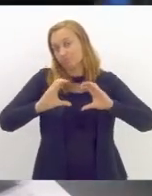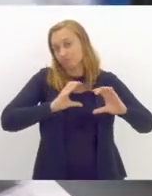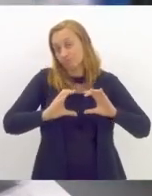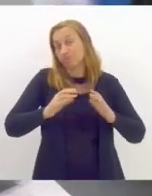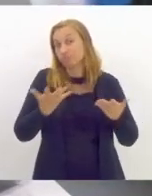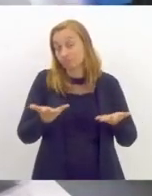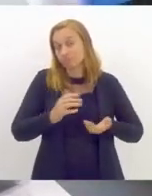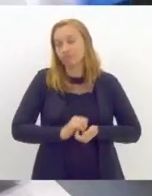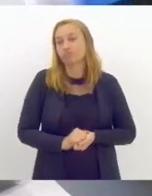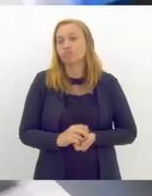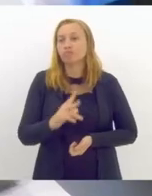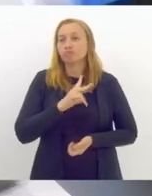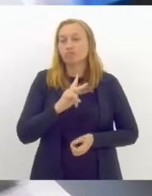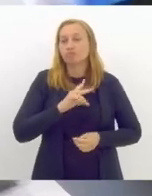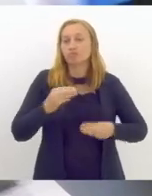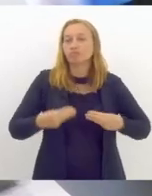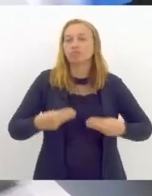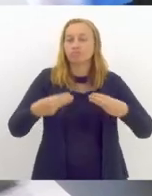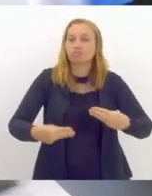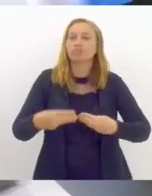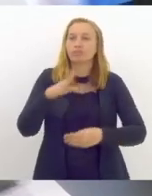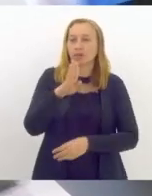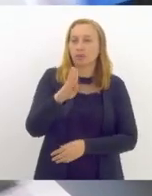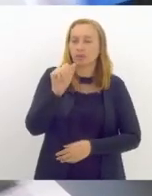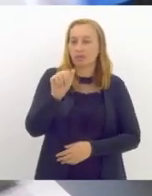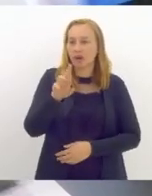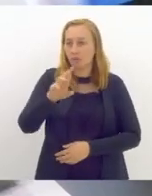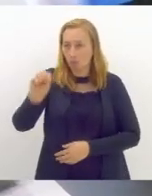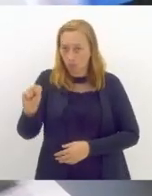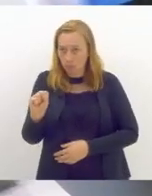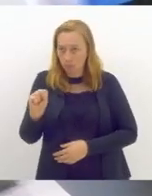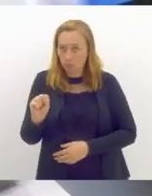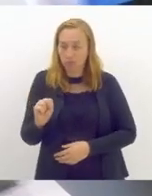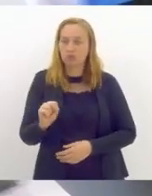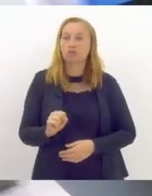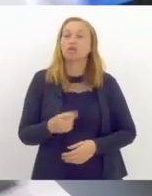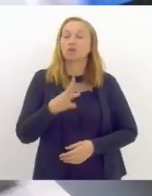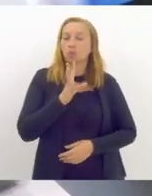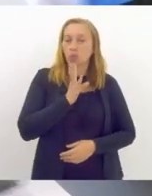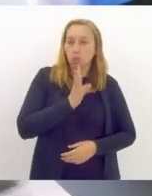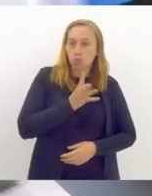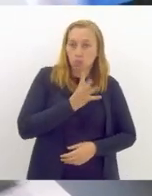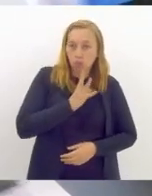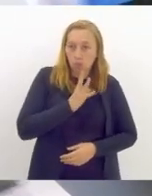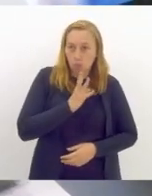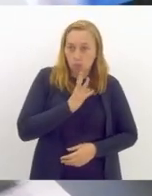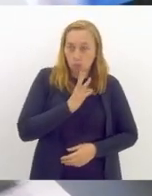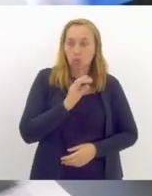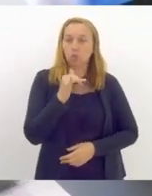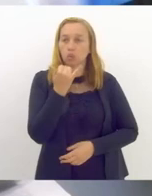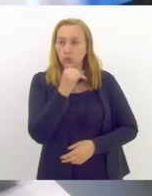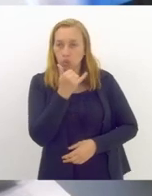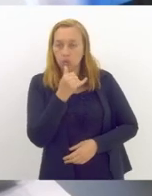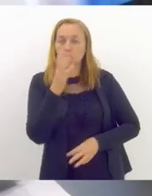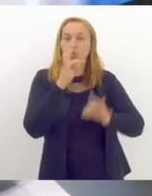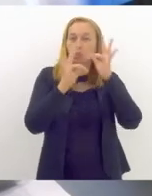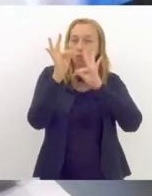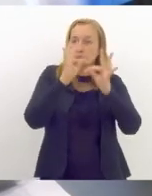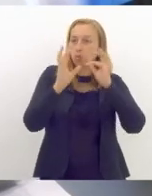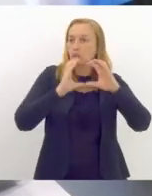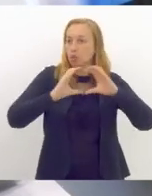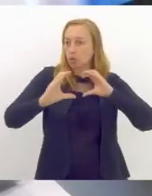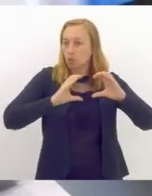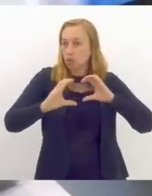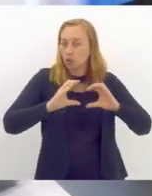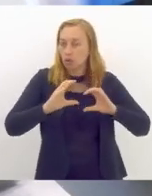que o próprio Ministro Barroso ao da liminar e reconhecer que energia telecomunicações